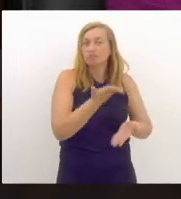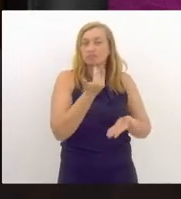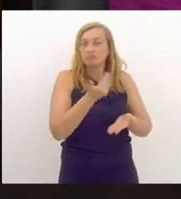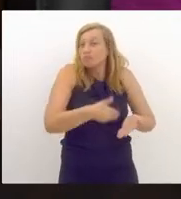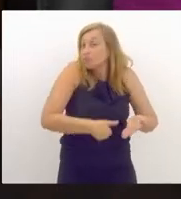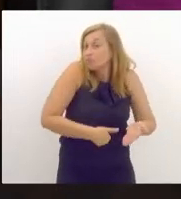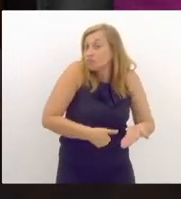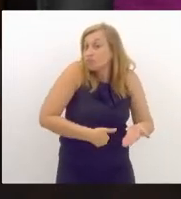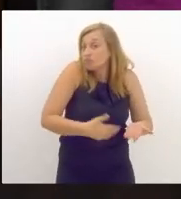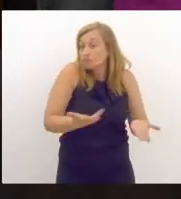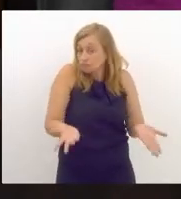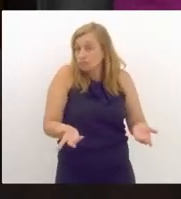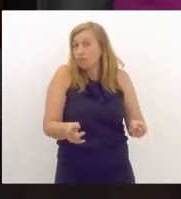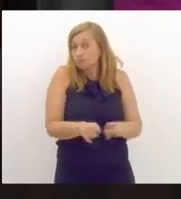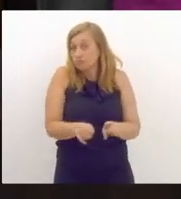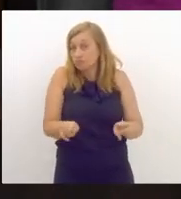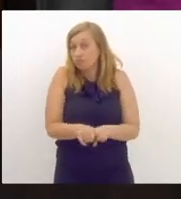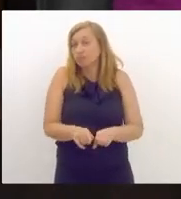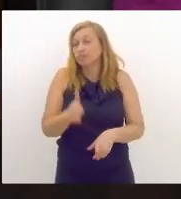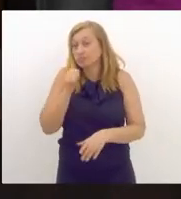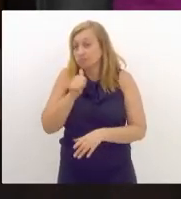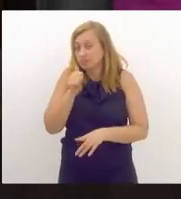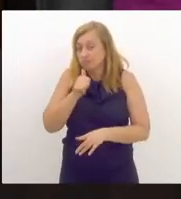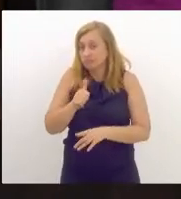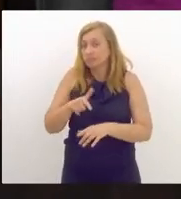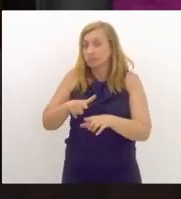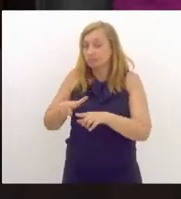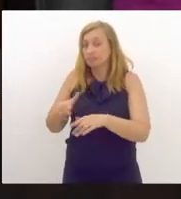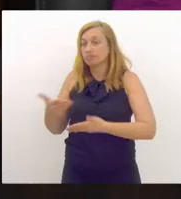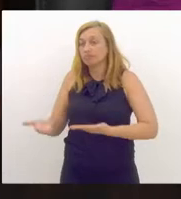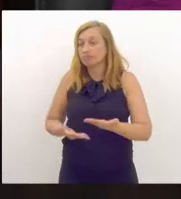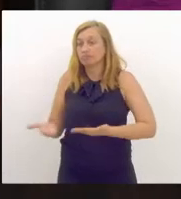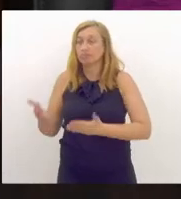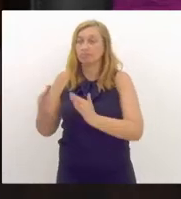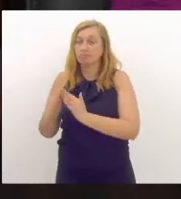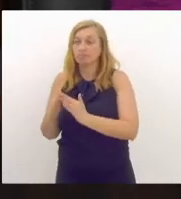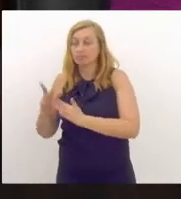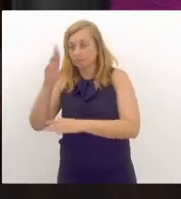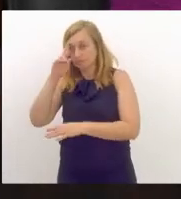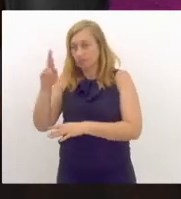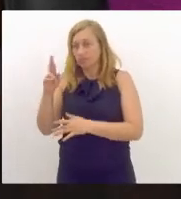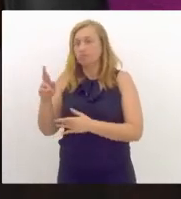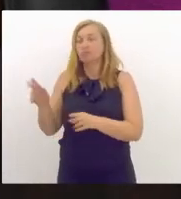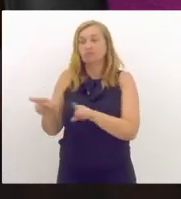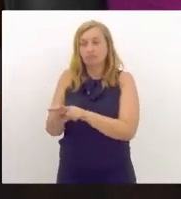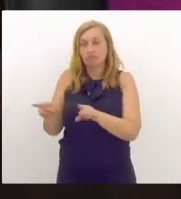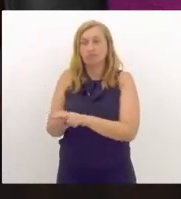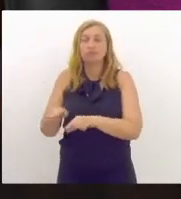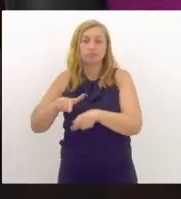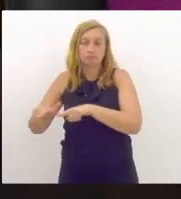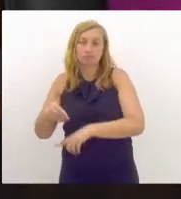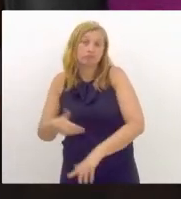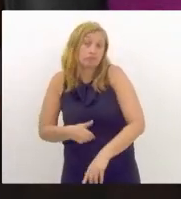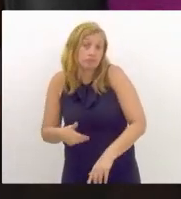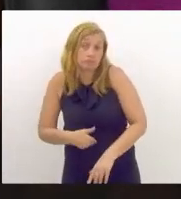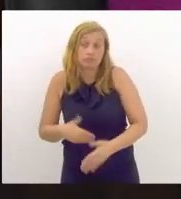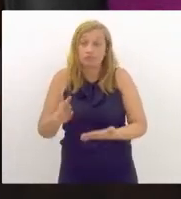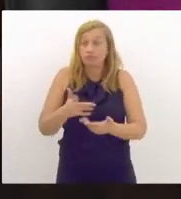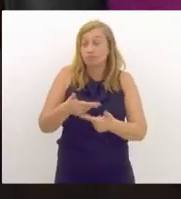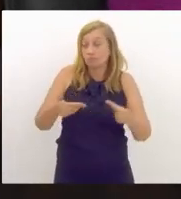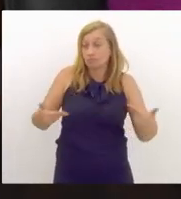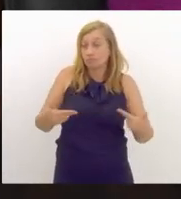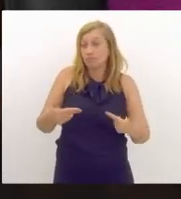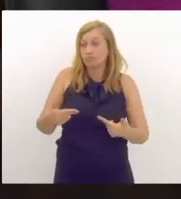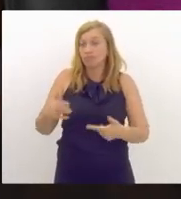não fica para trás também as trabalhadoras domésticas muitas das vezes elas trabalham também com fome e que muitos patrões